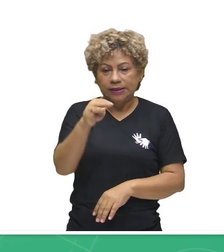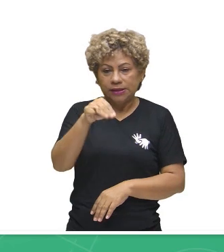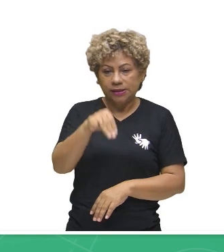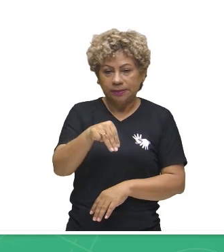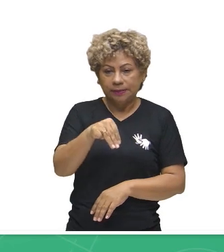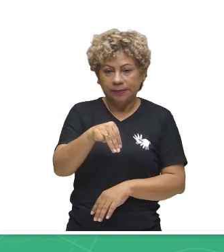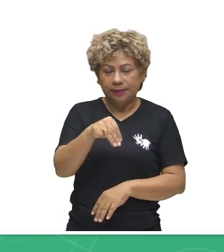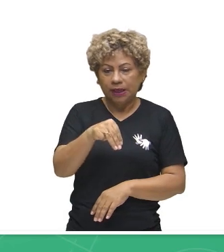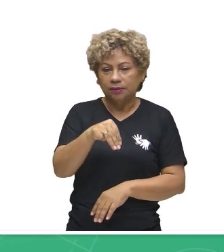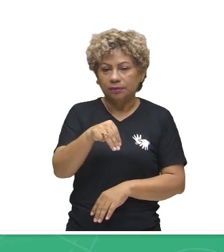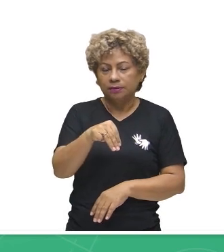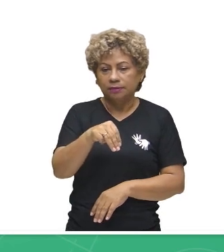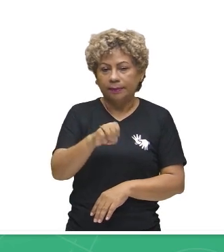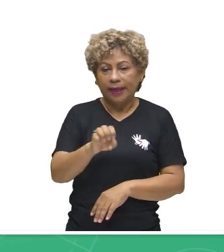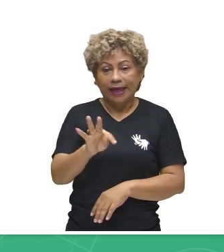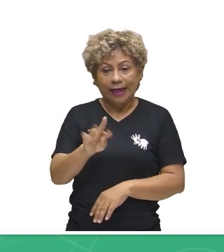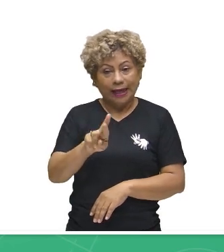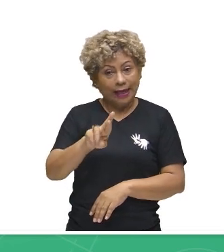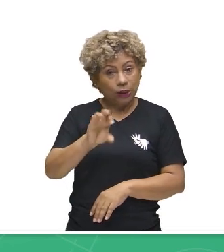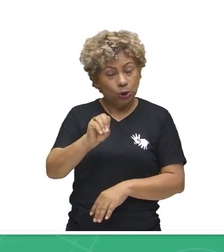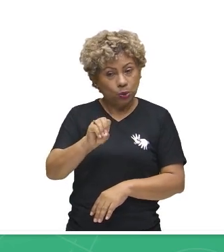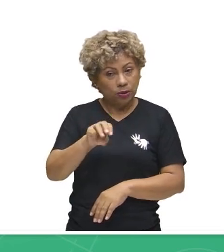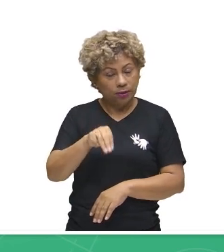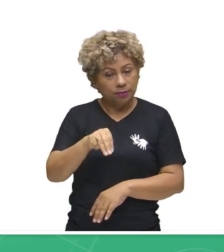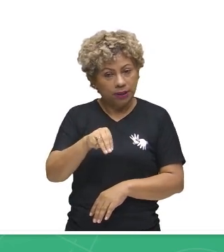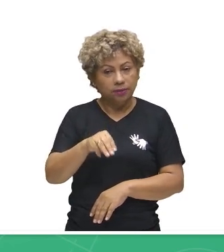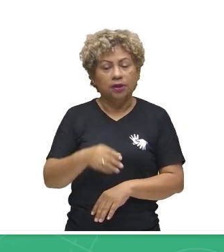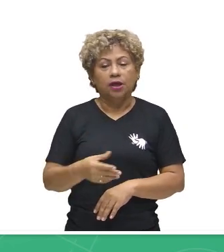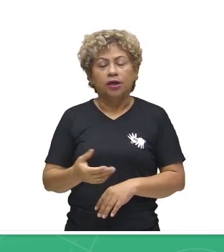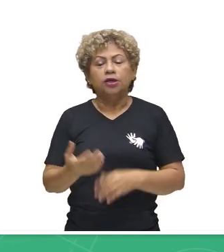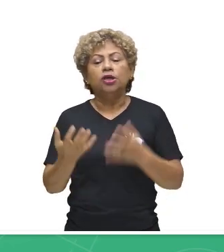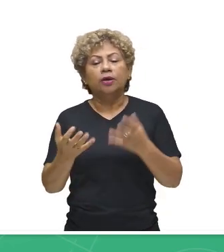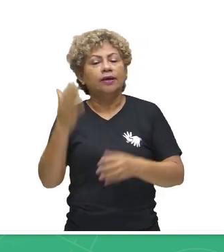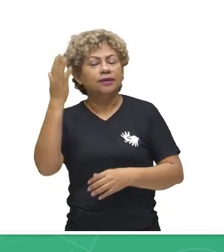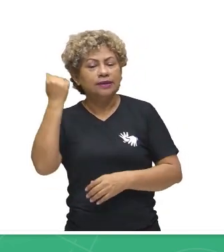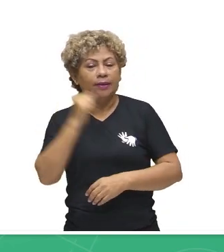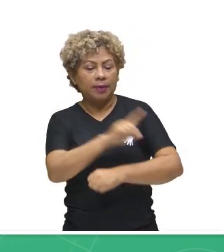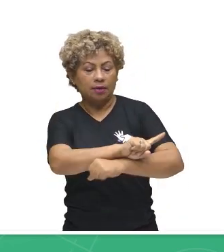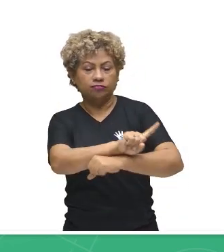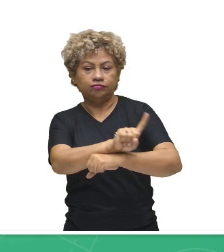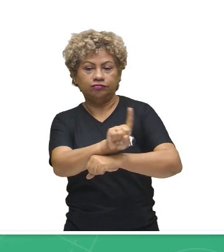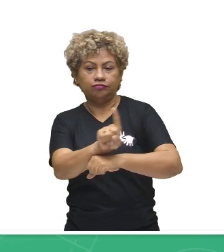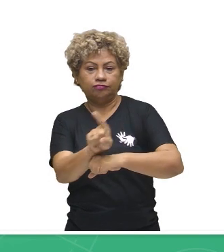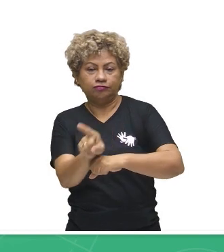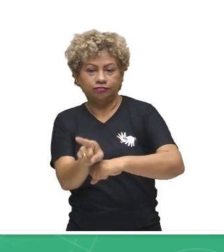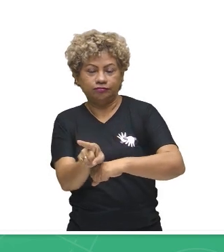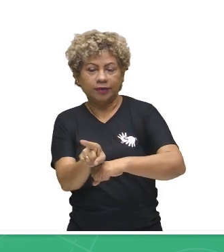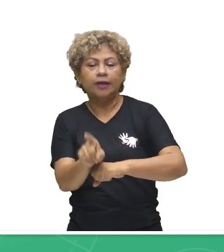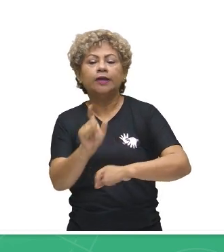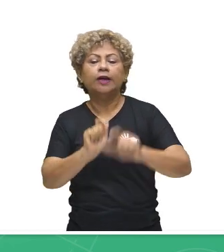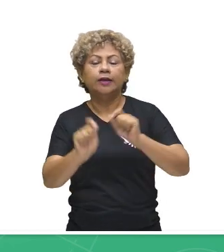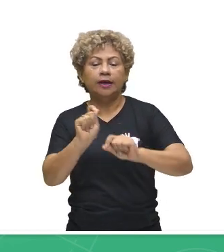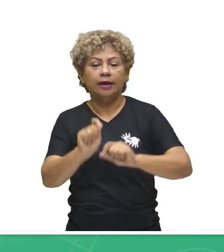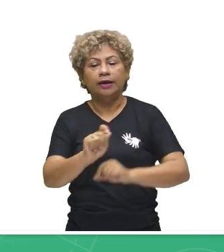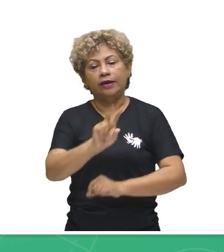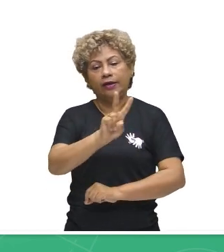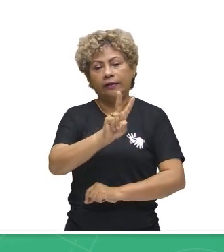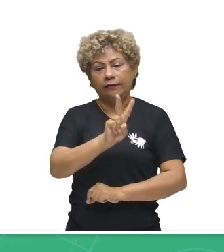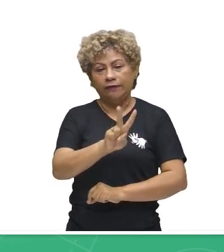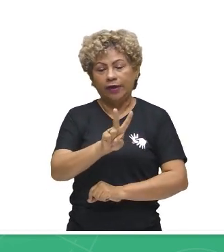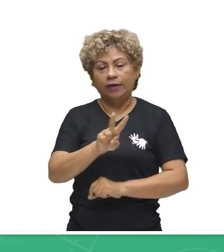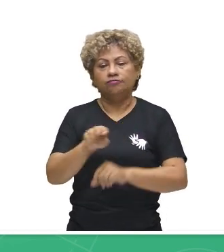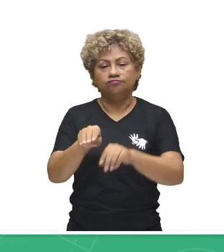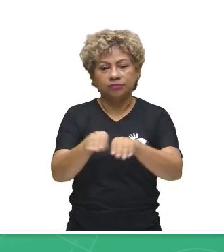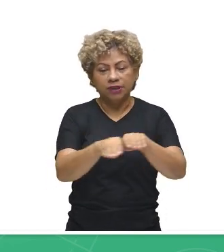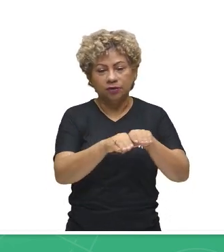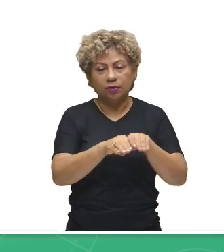metros. E quero calcular a sua velocidade. A velocidade vai ser quem? O nosso